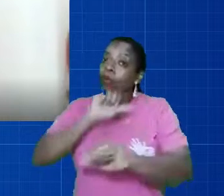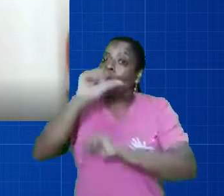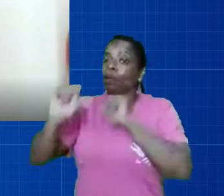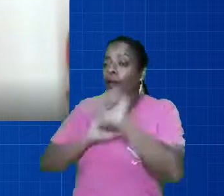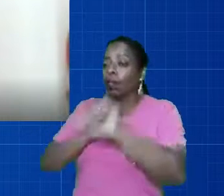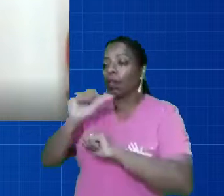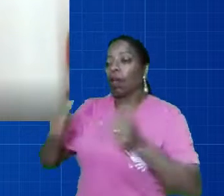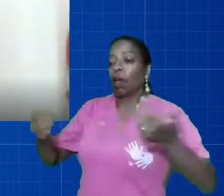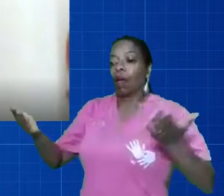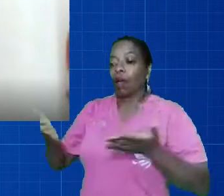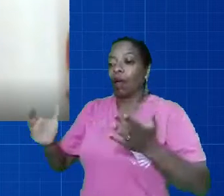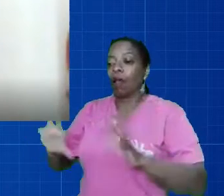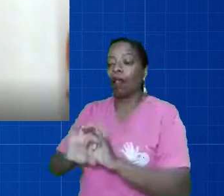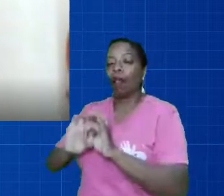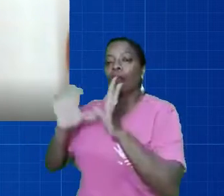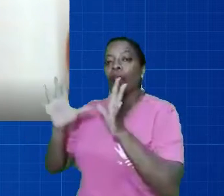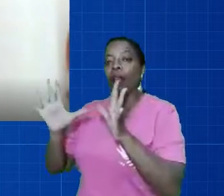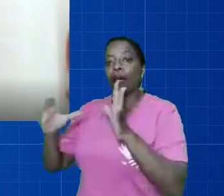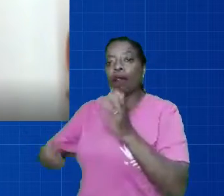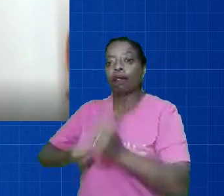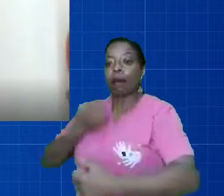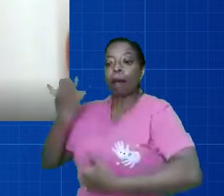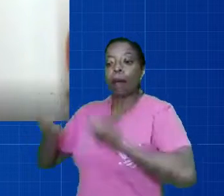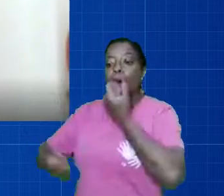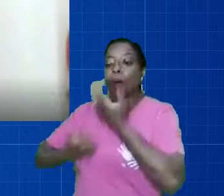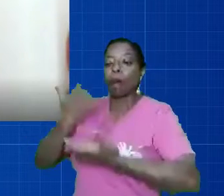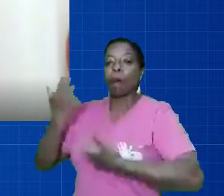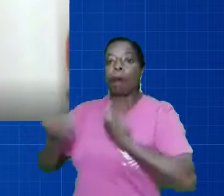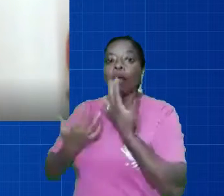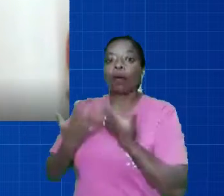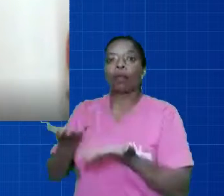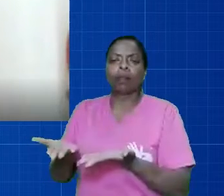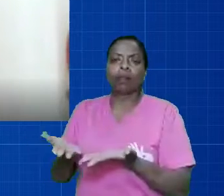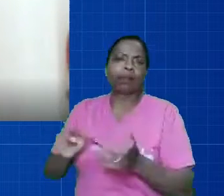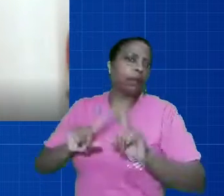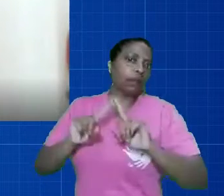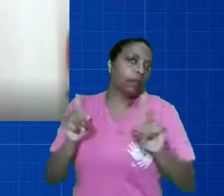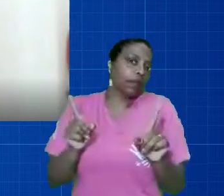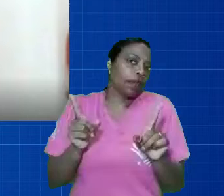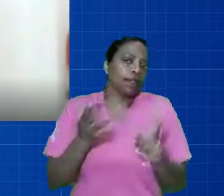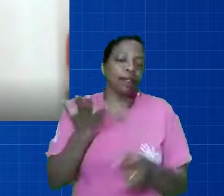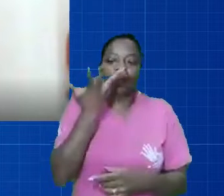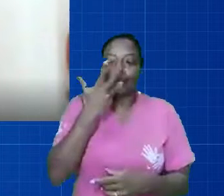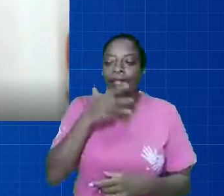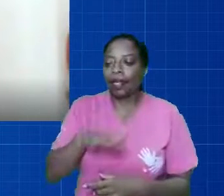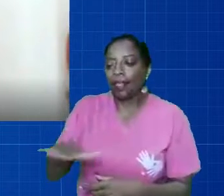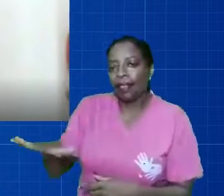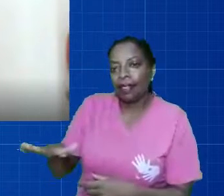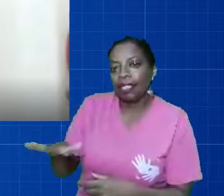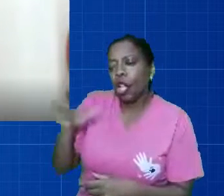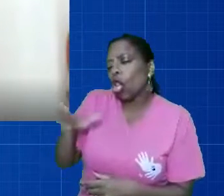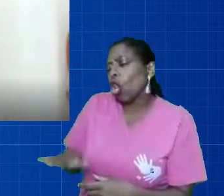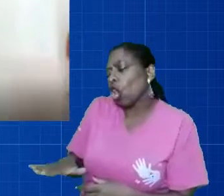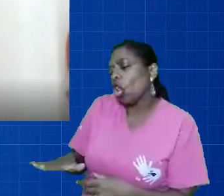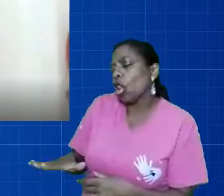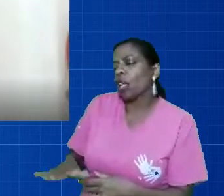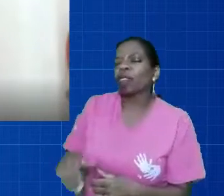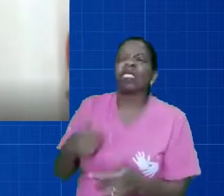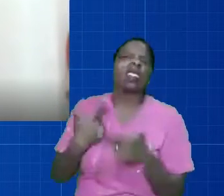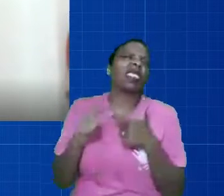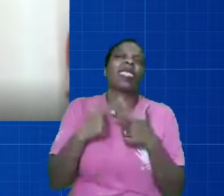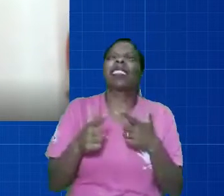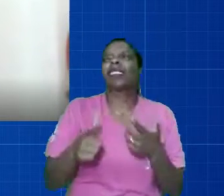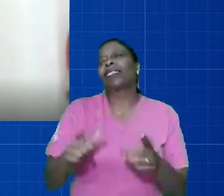essa expressão, a criança pequena, não tinha problema, ela gostava dessa coisa, né, de rabiscar,